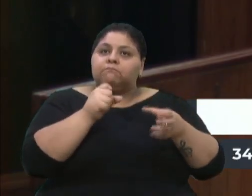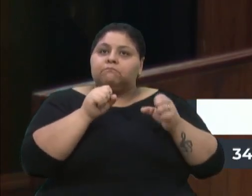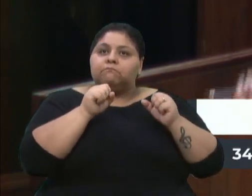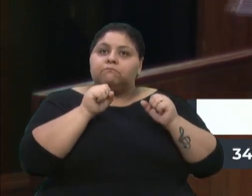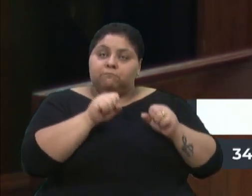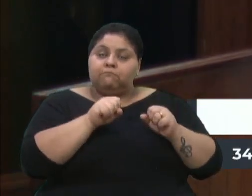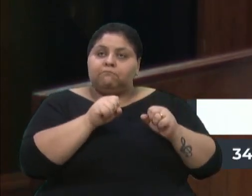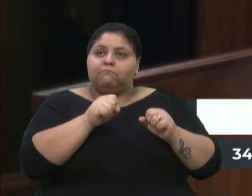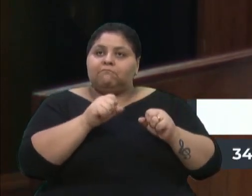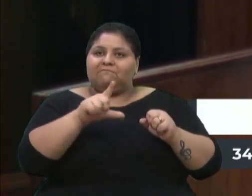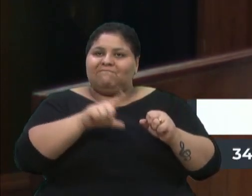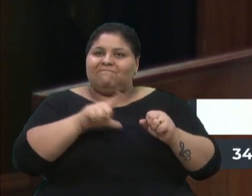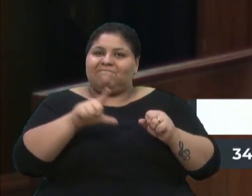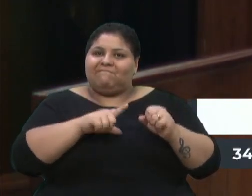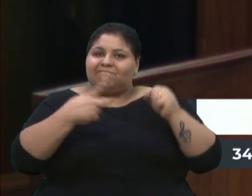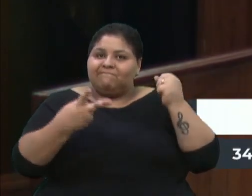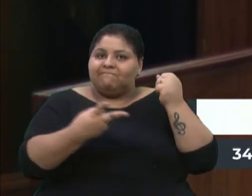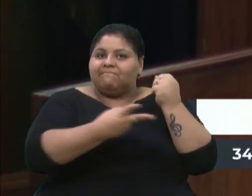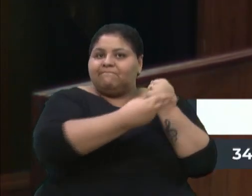cortes.